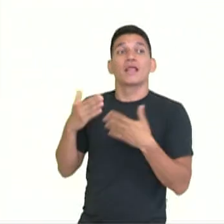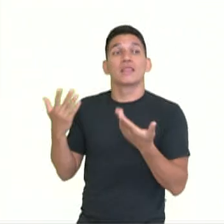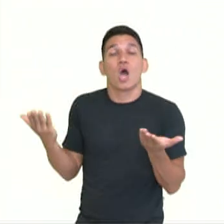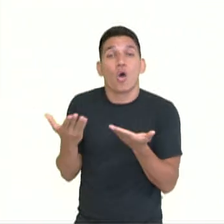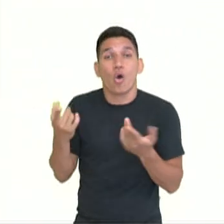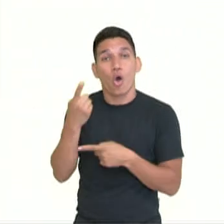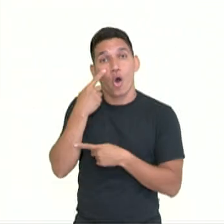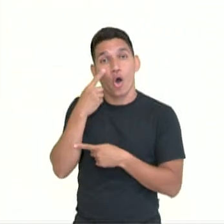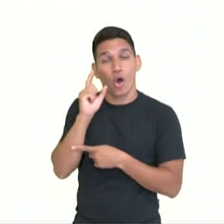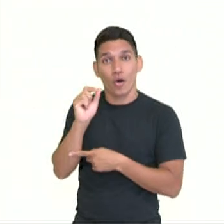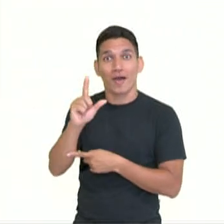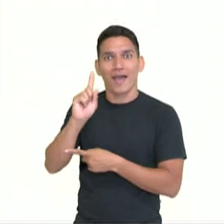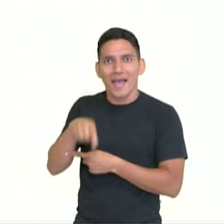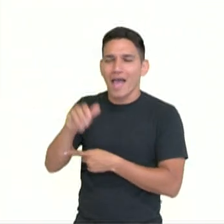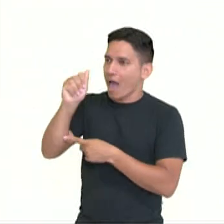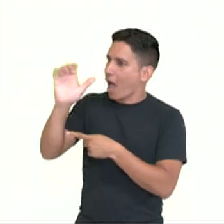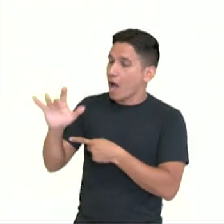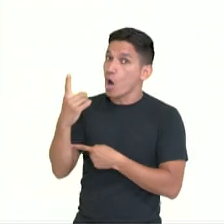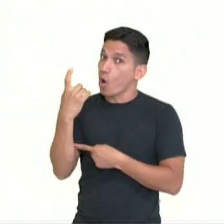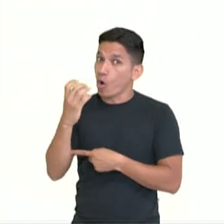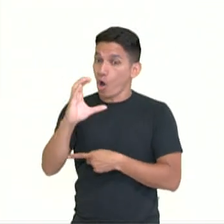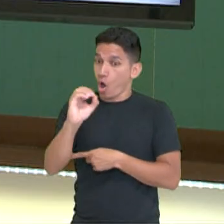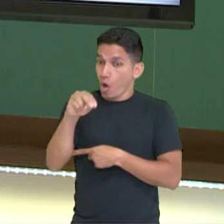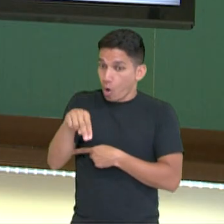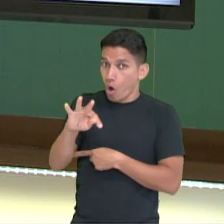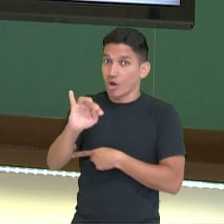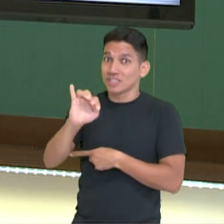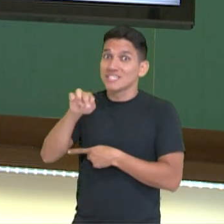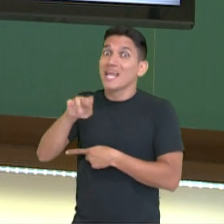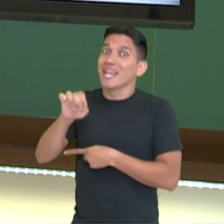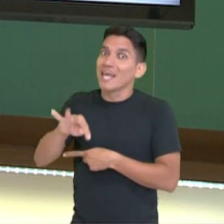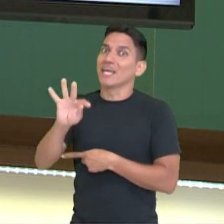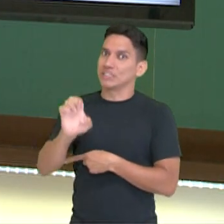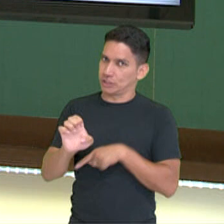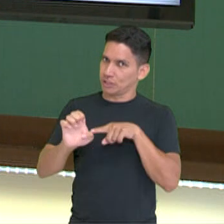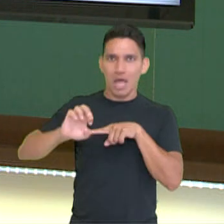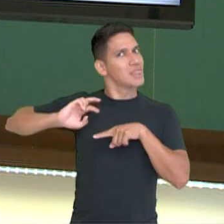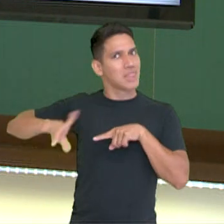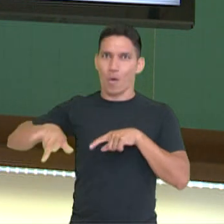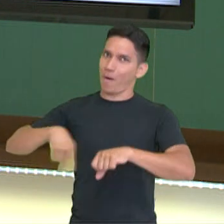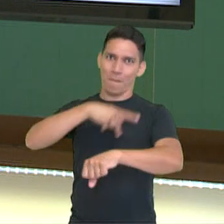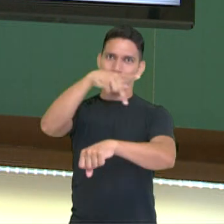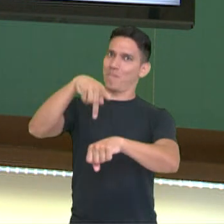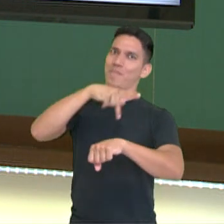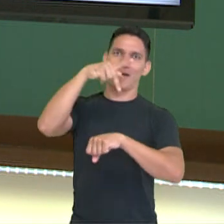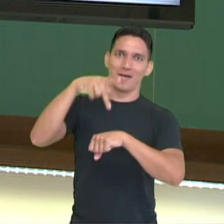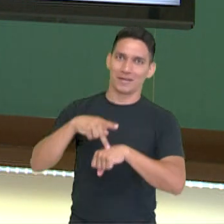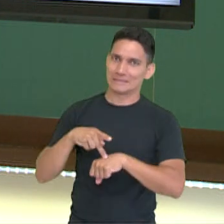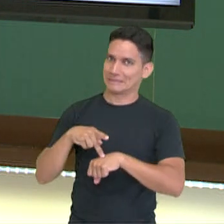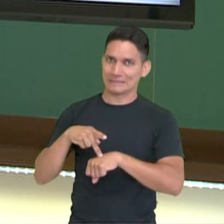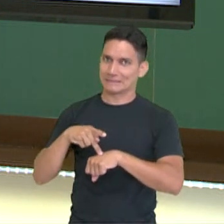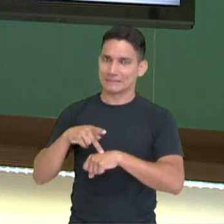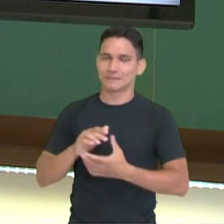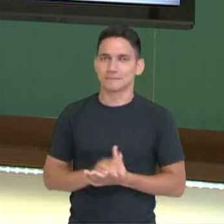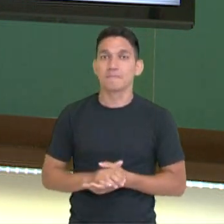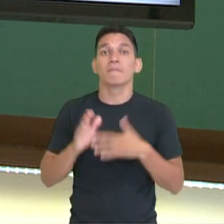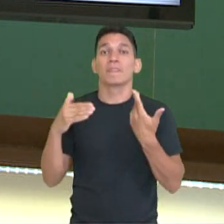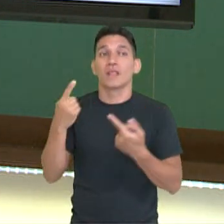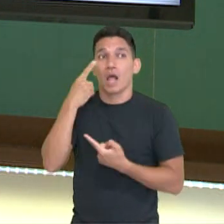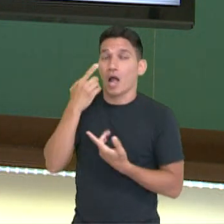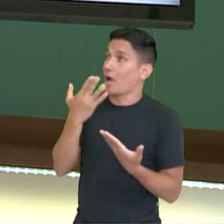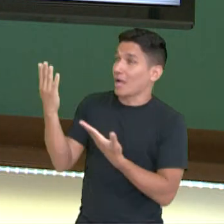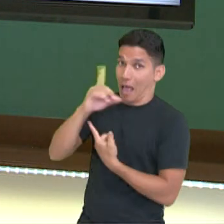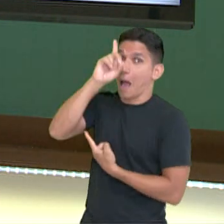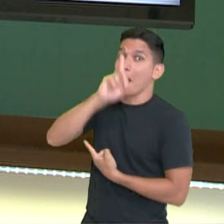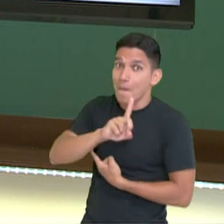um dos continentes do planeta. Lembra? A África é um continente, não é um país. Então, eu destaquei